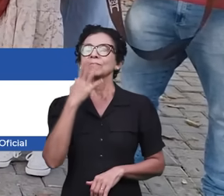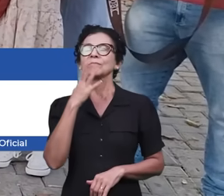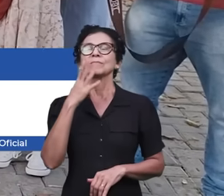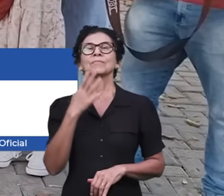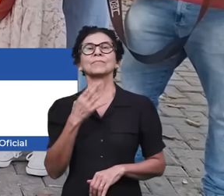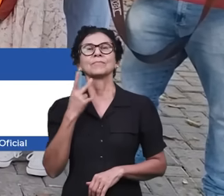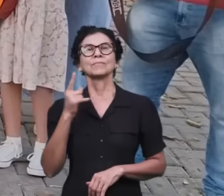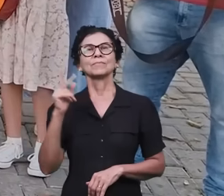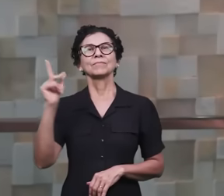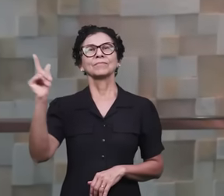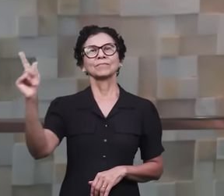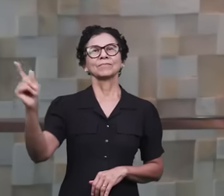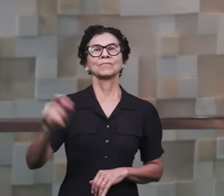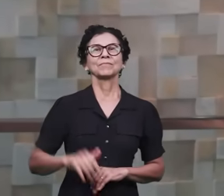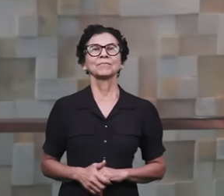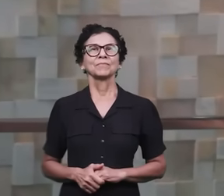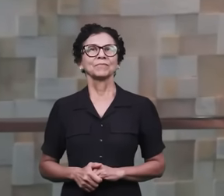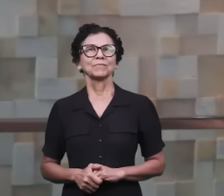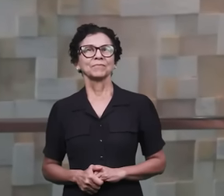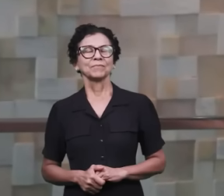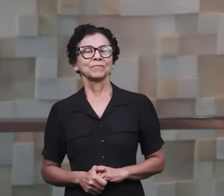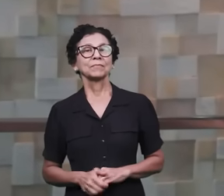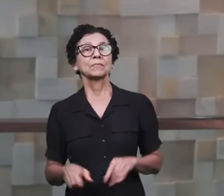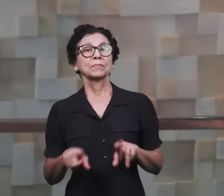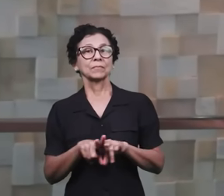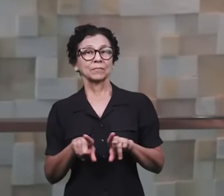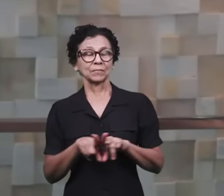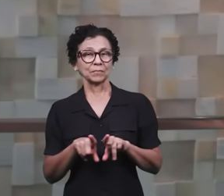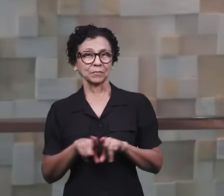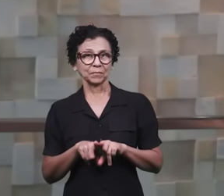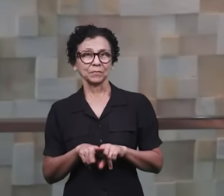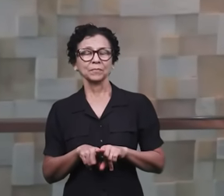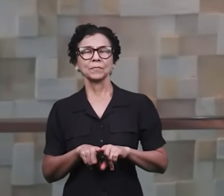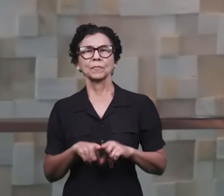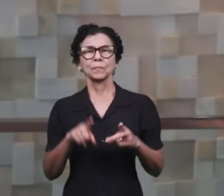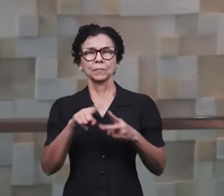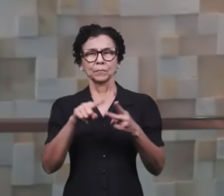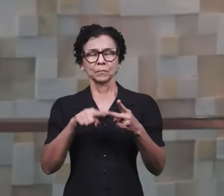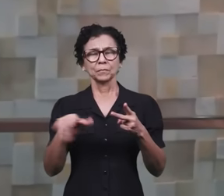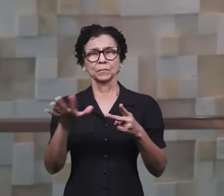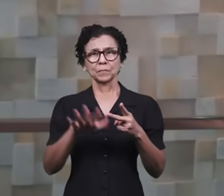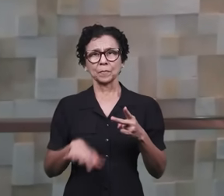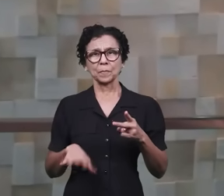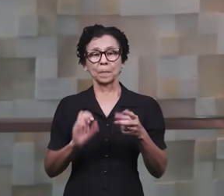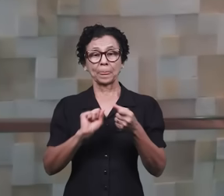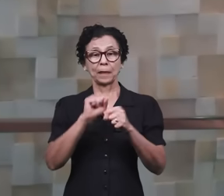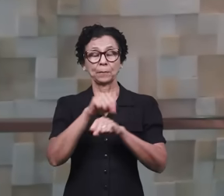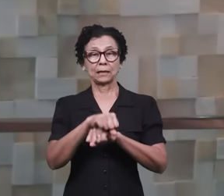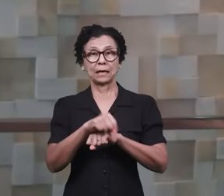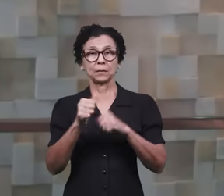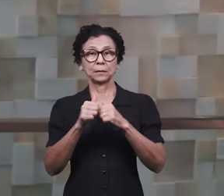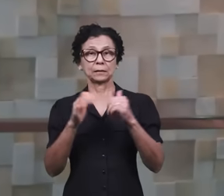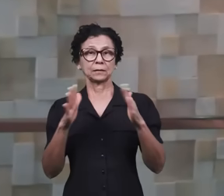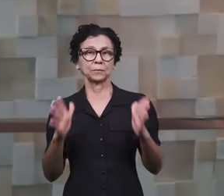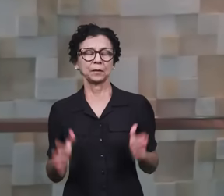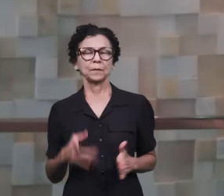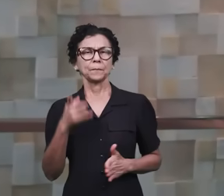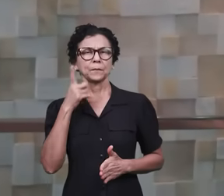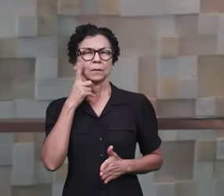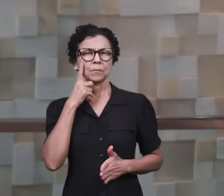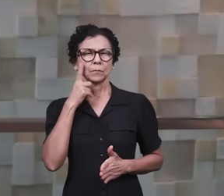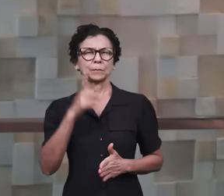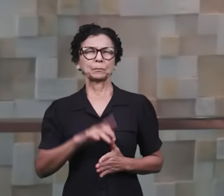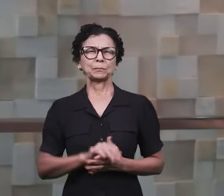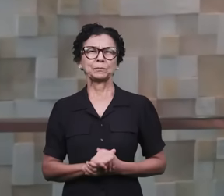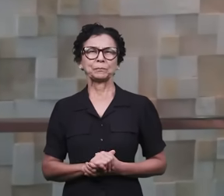dura para sempre. Na Serra e Oeste Catarinense foi realizado o Seminário de Principiantes. Assista a matéria especial